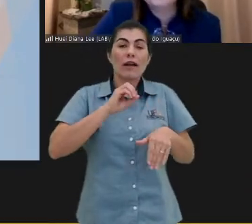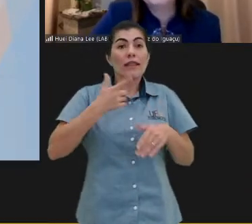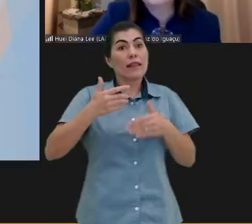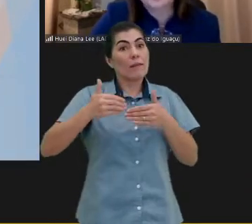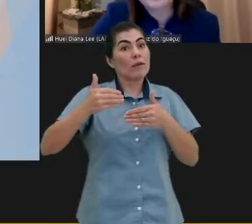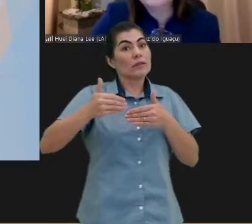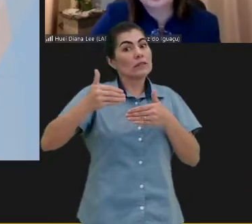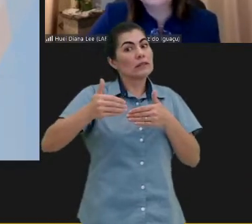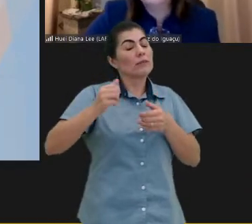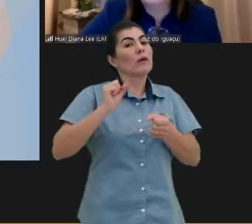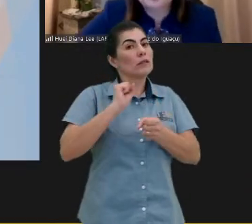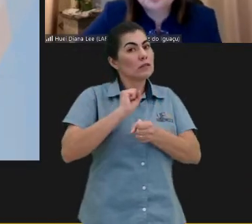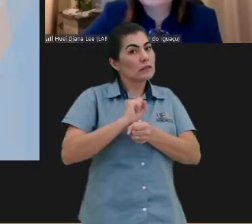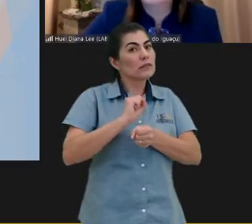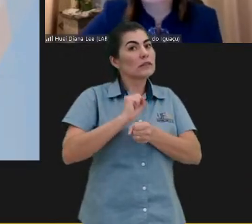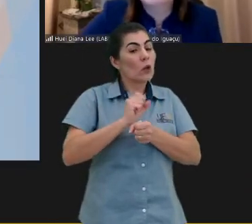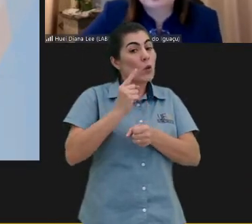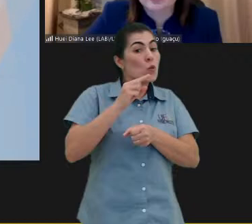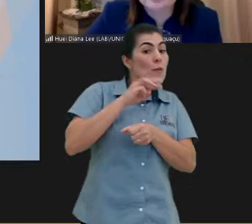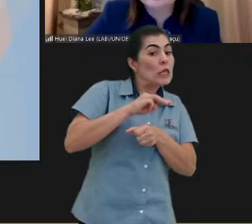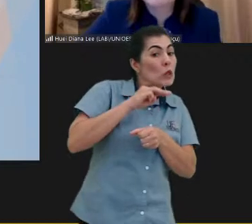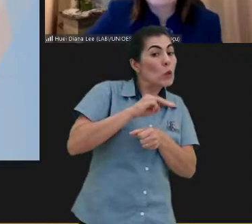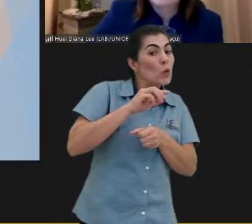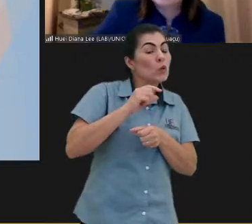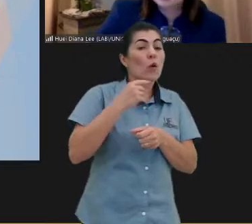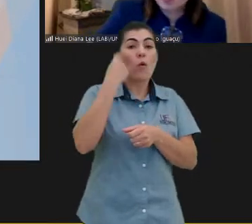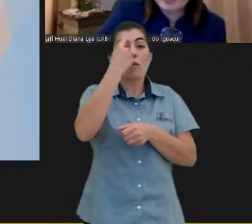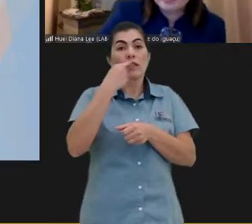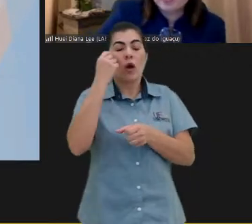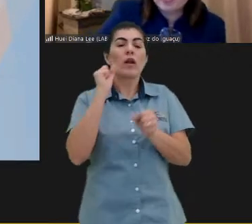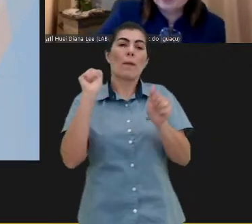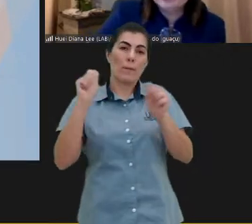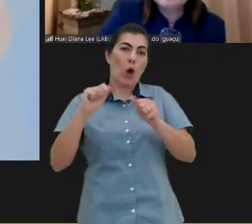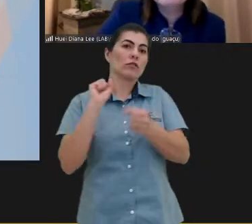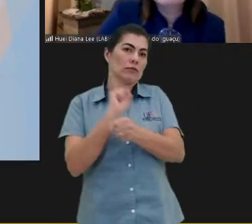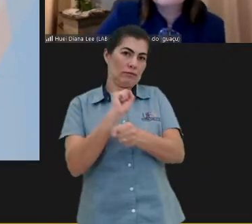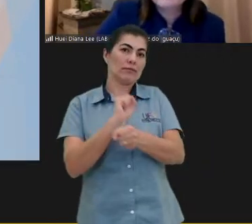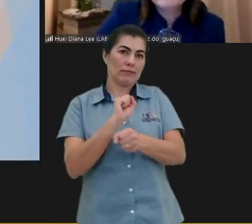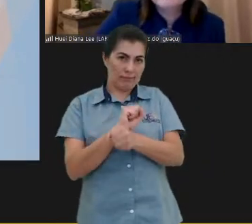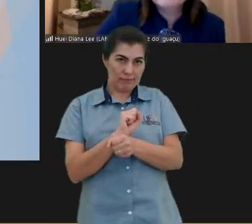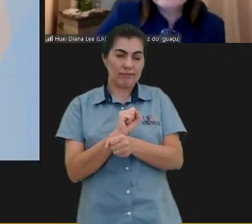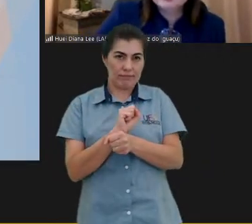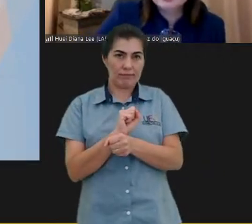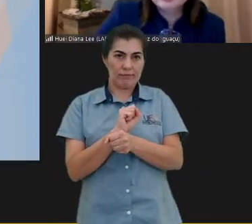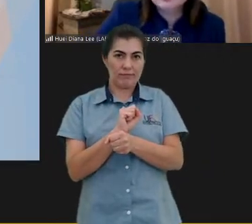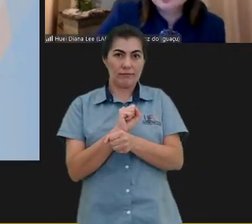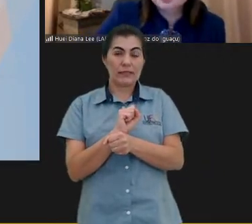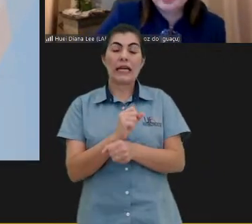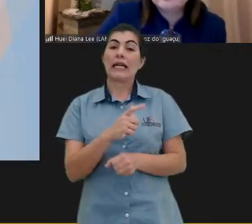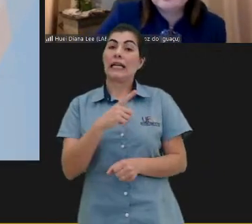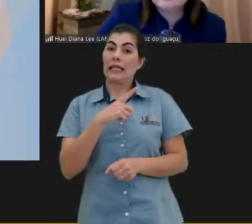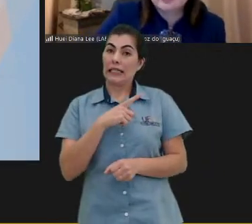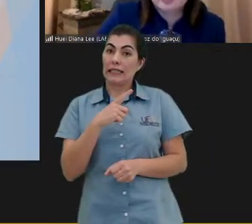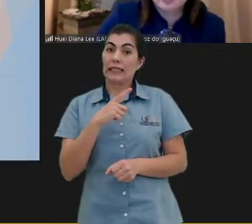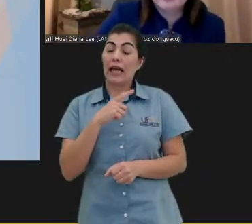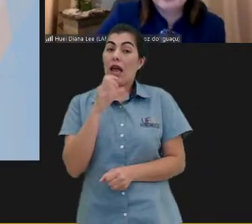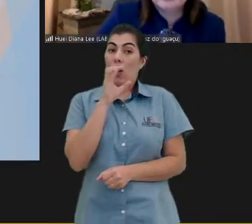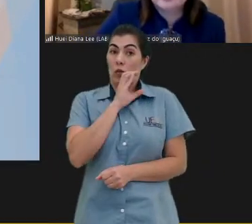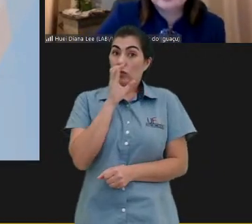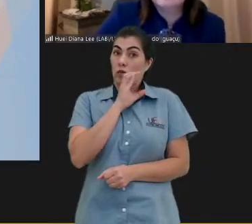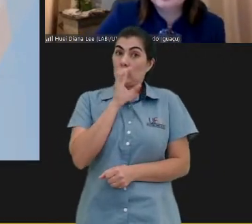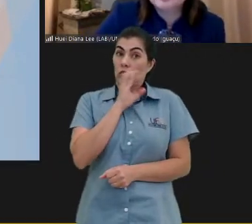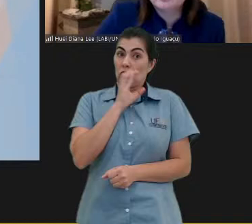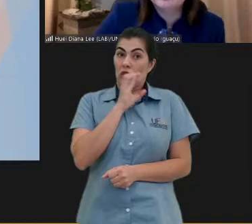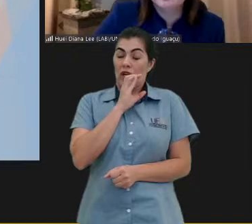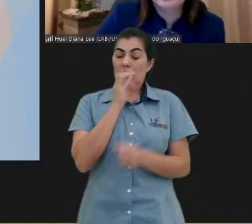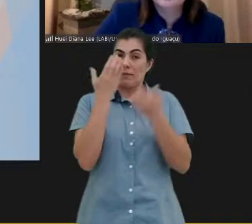real podem ser alguns minutos ou algumas horas. De qualquer modo, existe essa urgência, né, pela